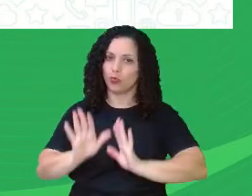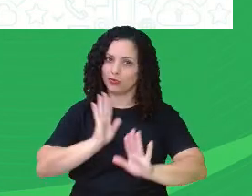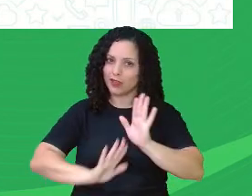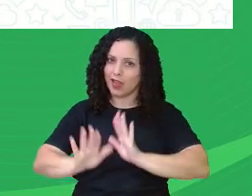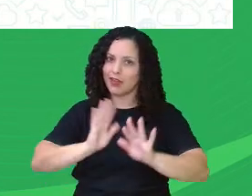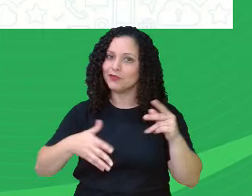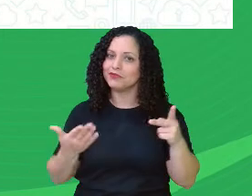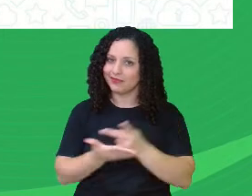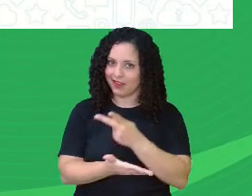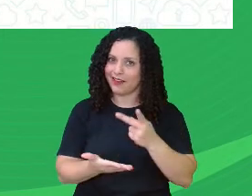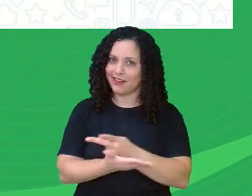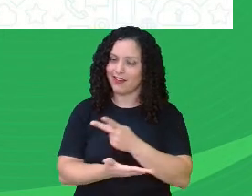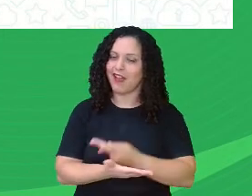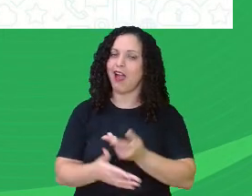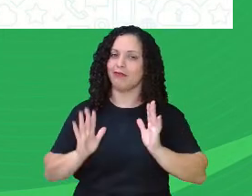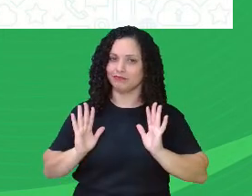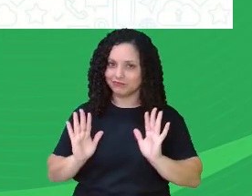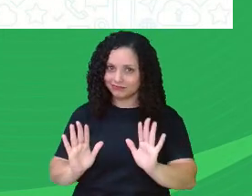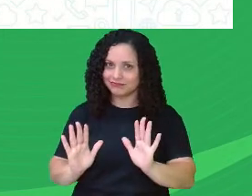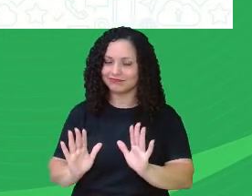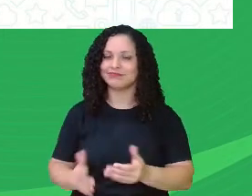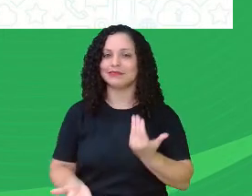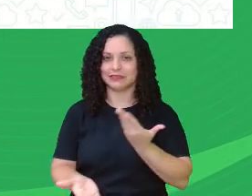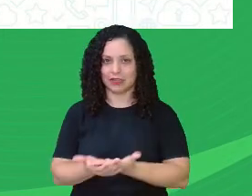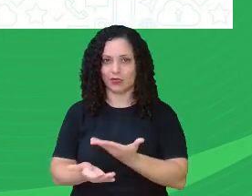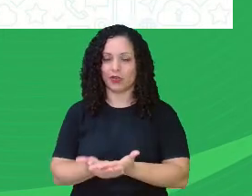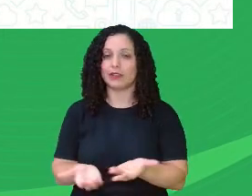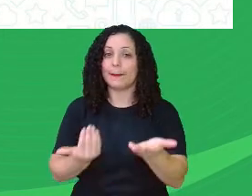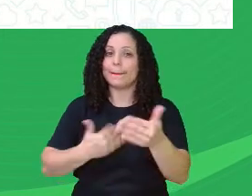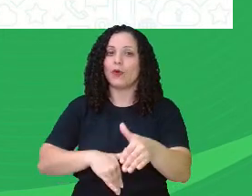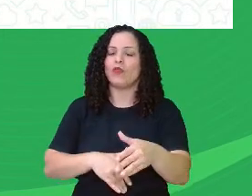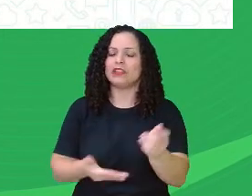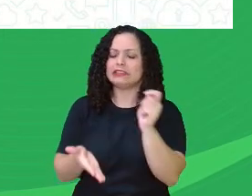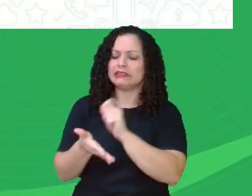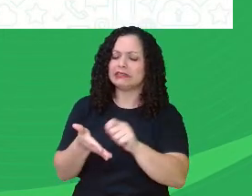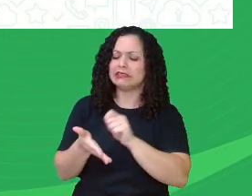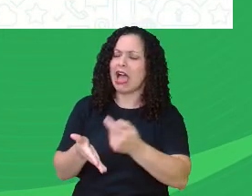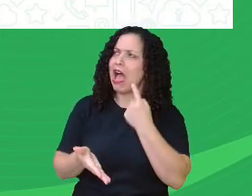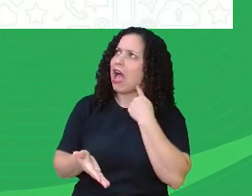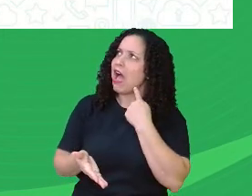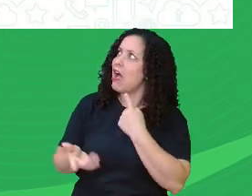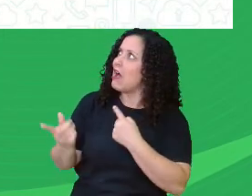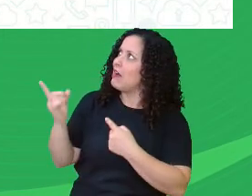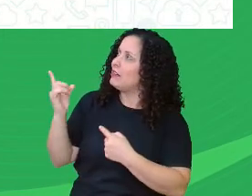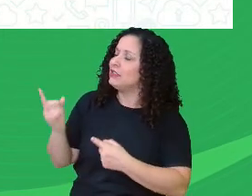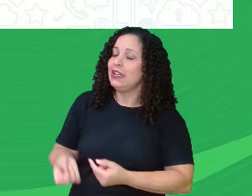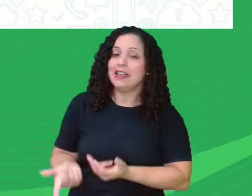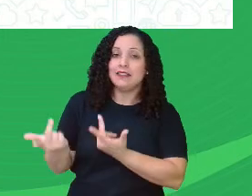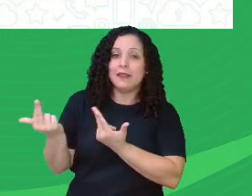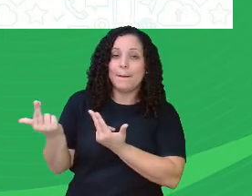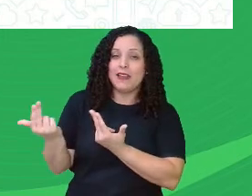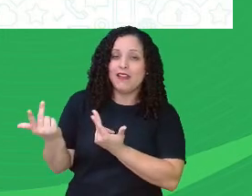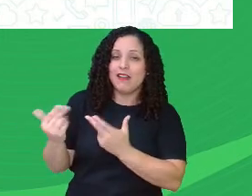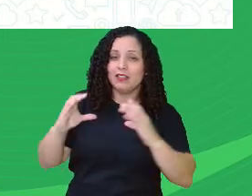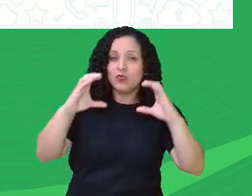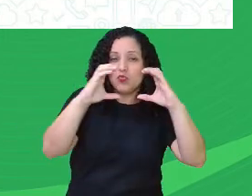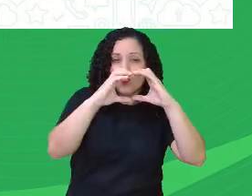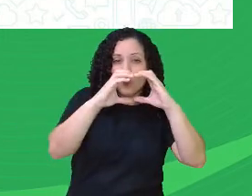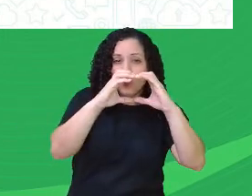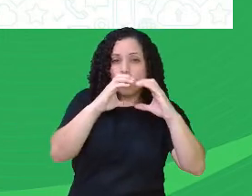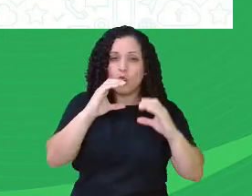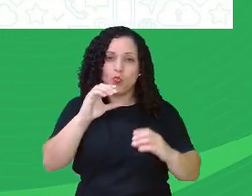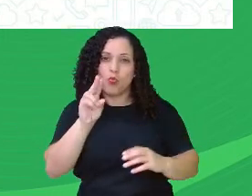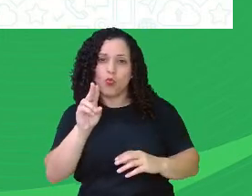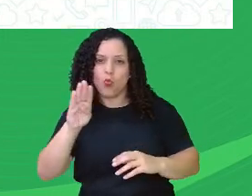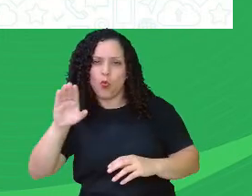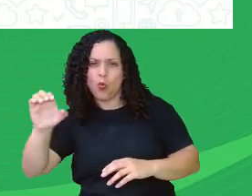não cair nesse tipo de situação na hora de uma questão. Ah, Ricardinho, parece um cubo, eu vou acertar, é só eu pegar o lado da frente e multiplicar por